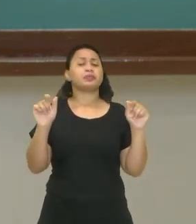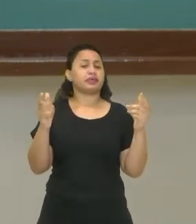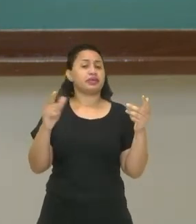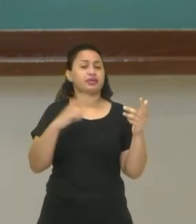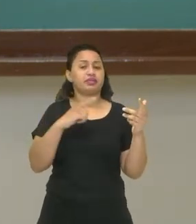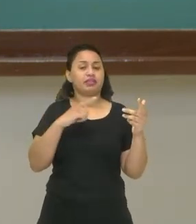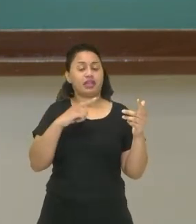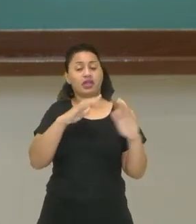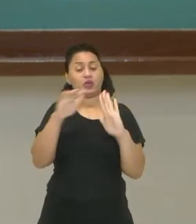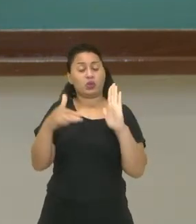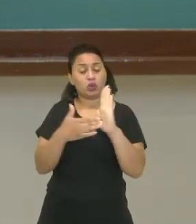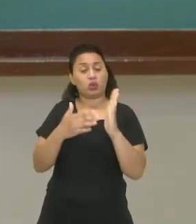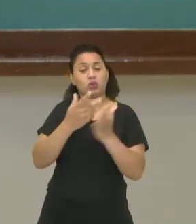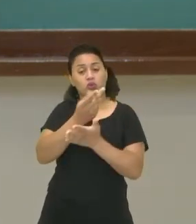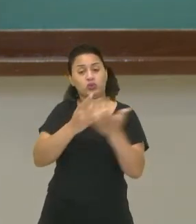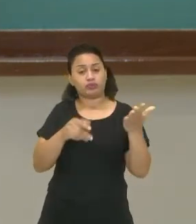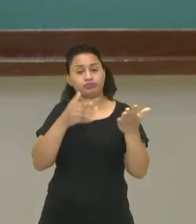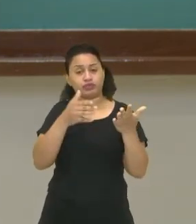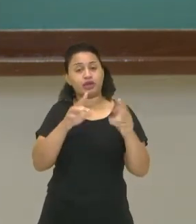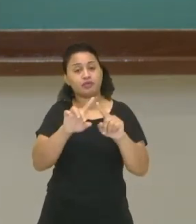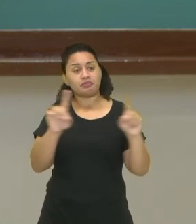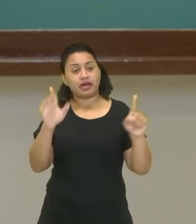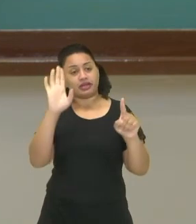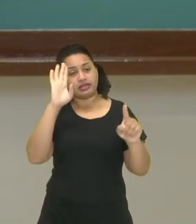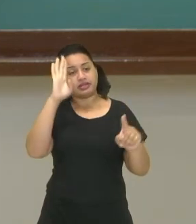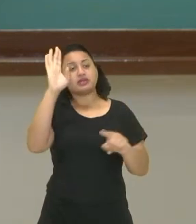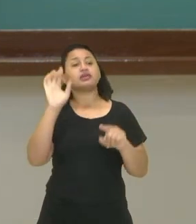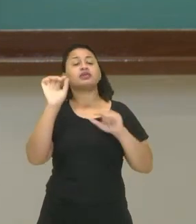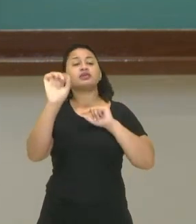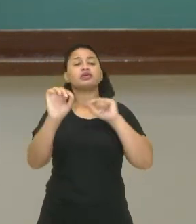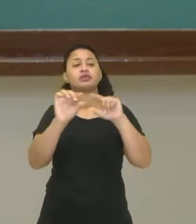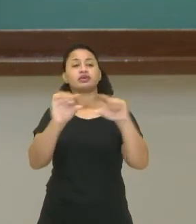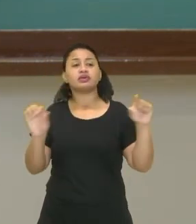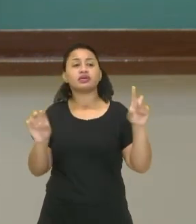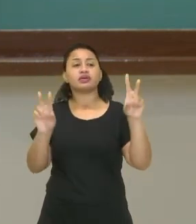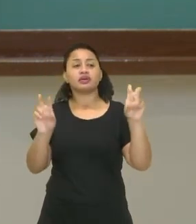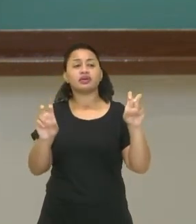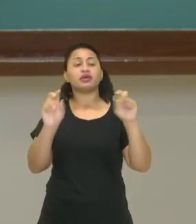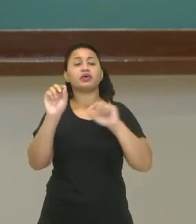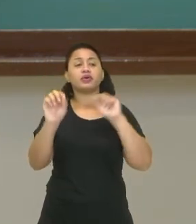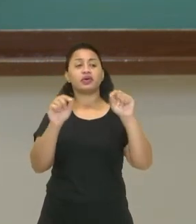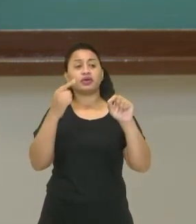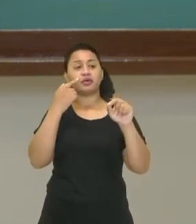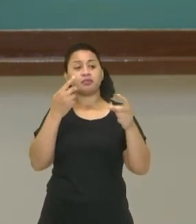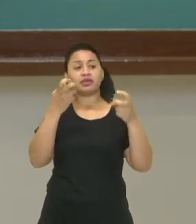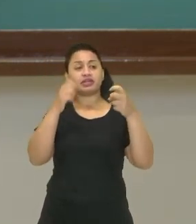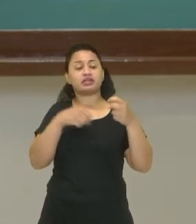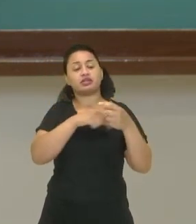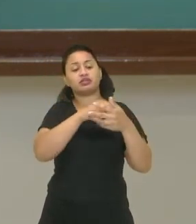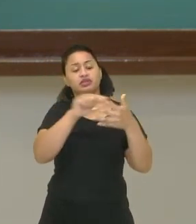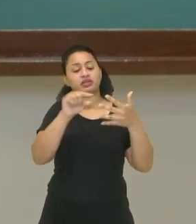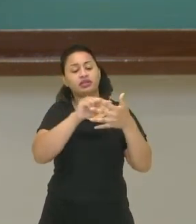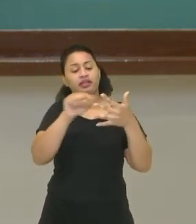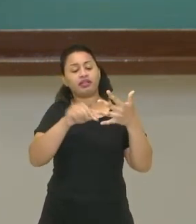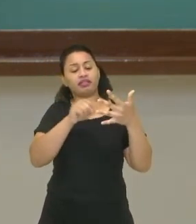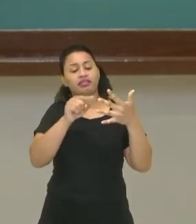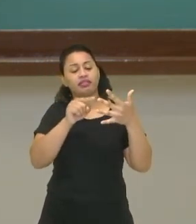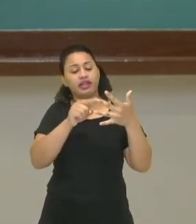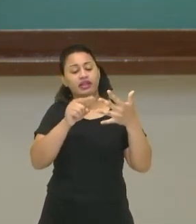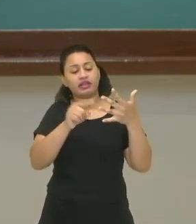em todo o poema, mas principalmente nos versos 3 e 4. Olha aqui nos versos 3 e 4,